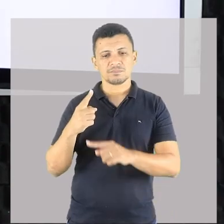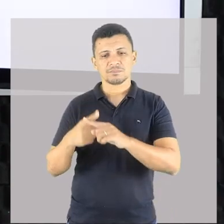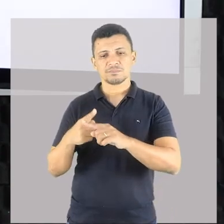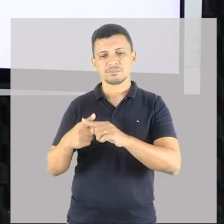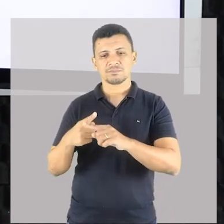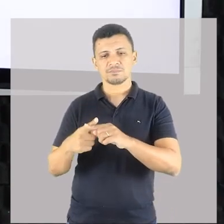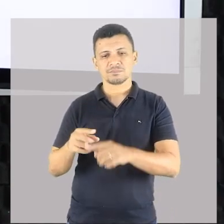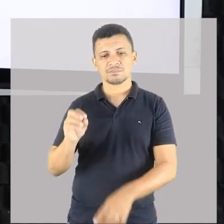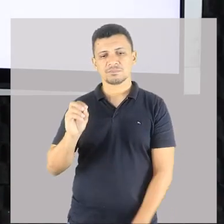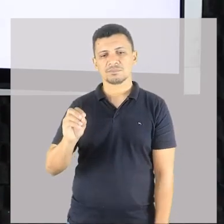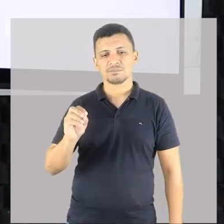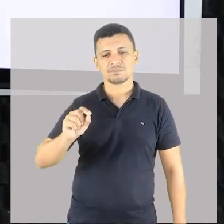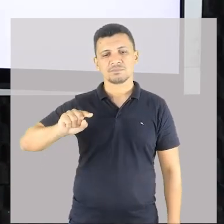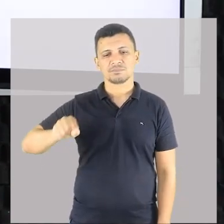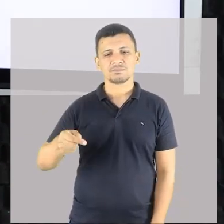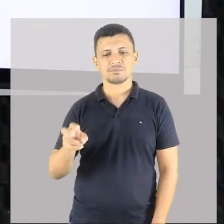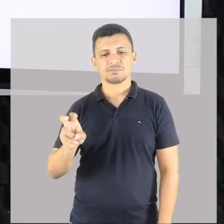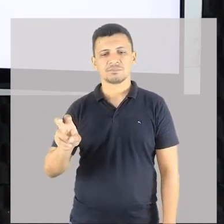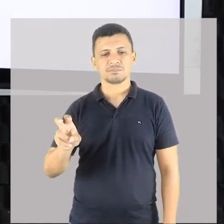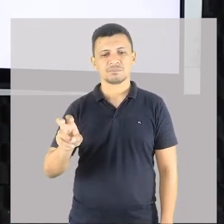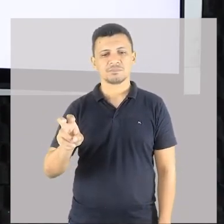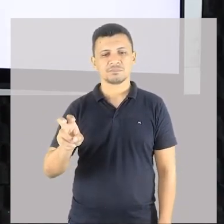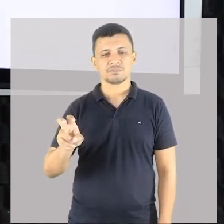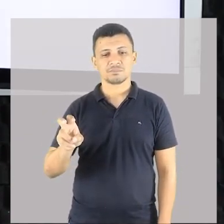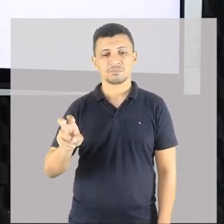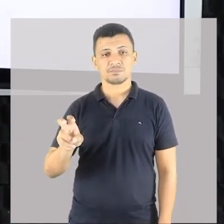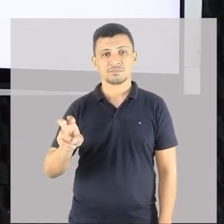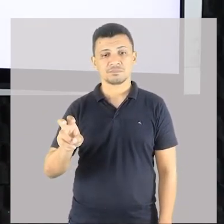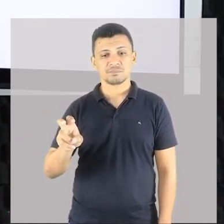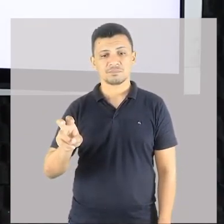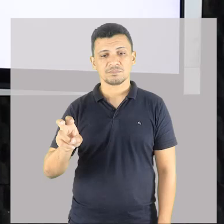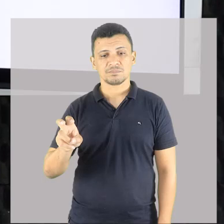é 0,5. Tá aqui, galera, ó.